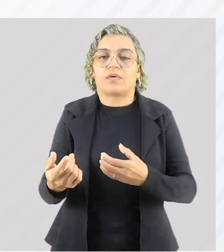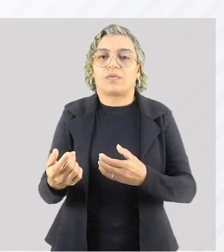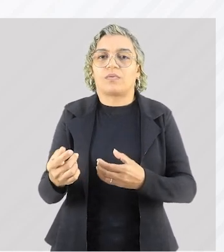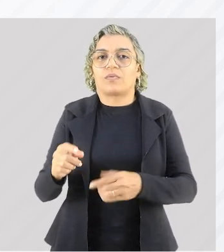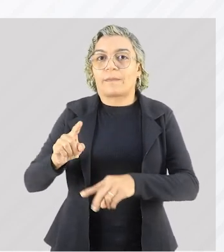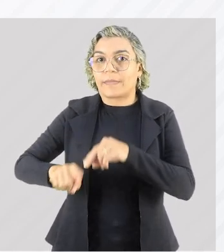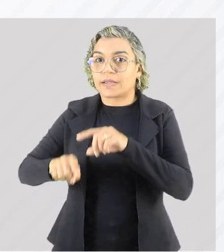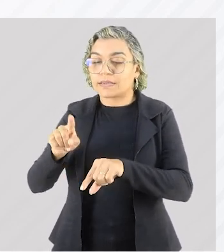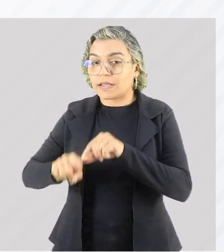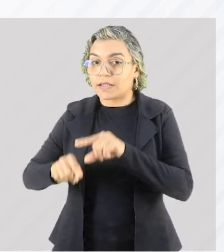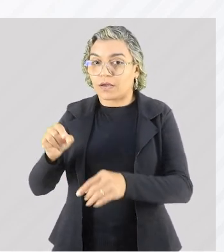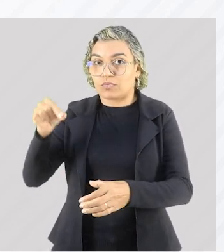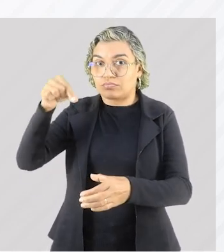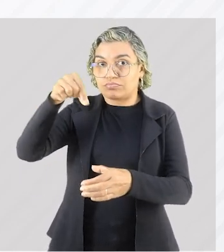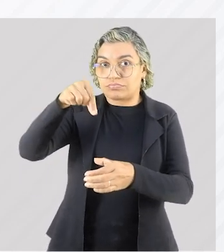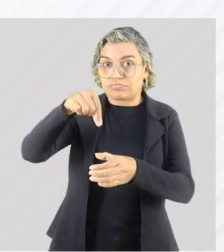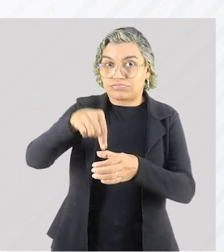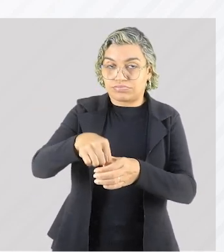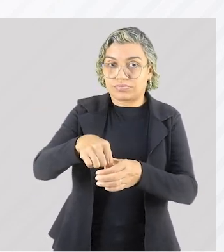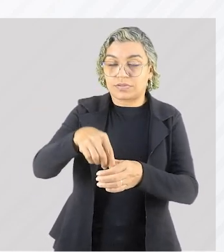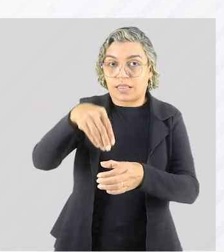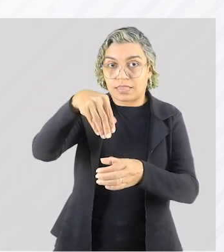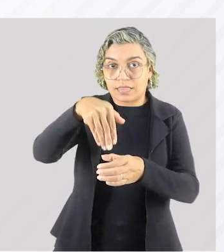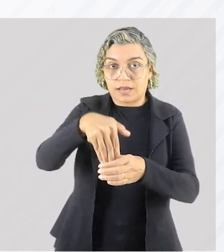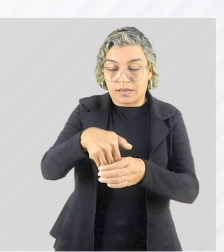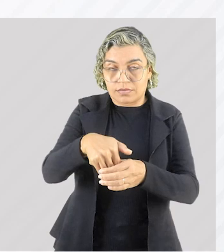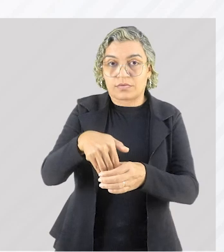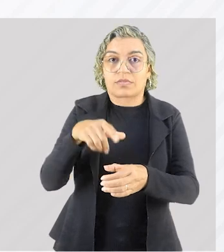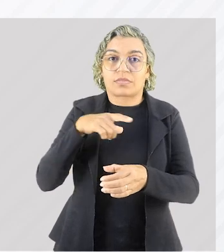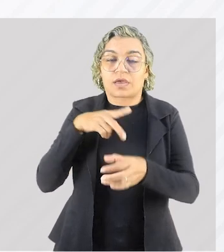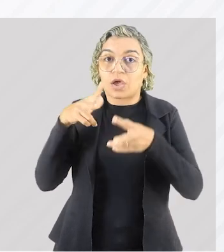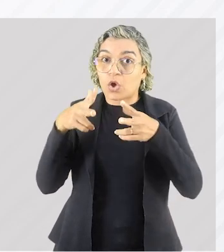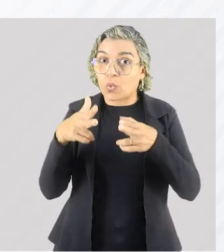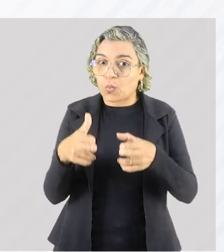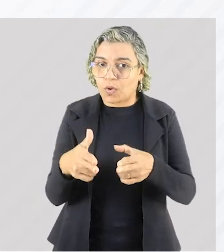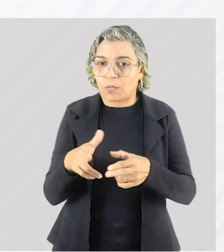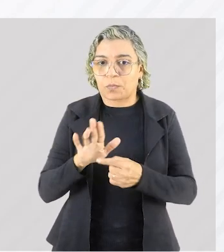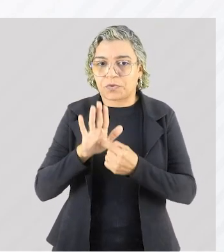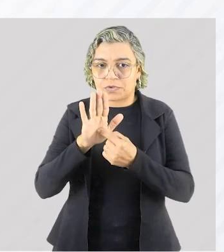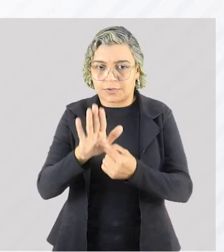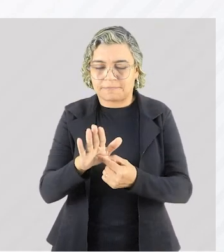estar totalmente submerso para que a igualdade ocorra.